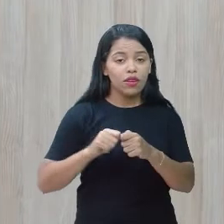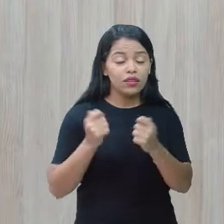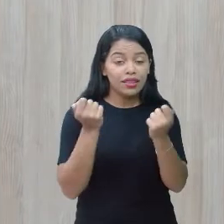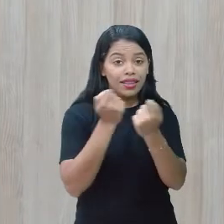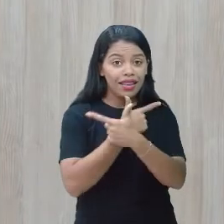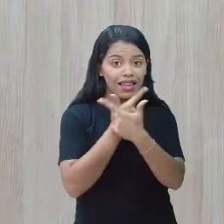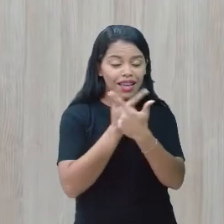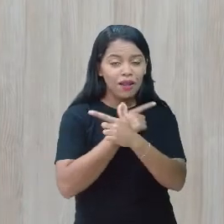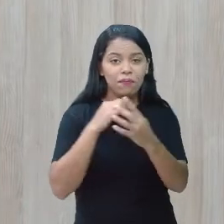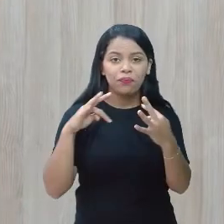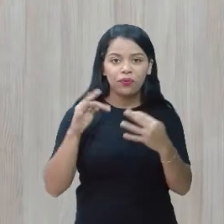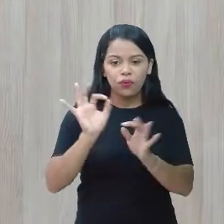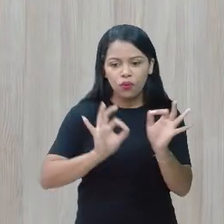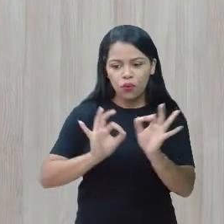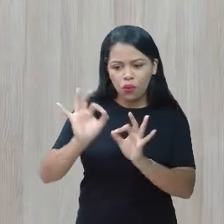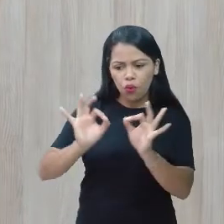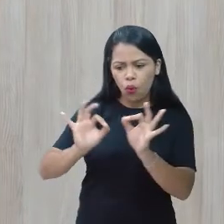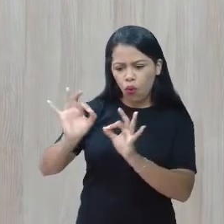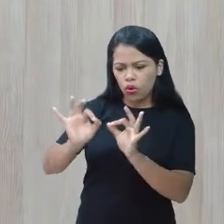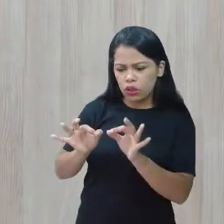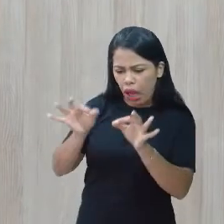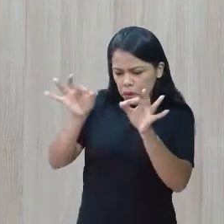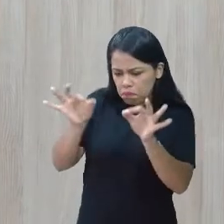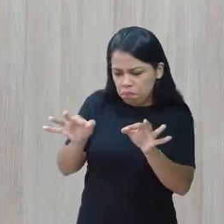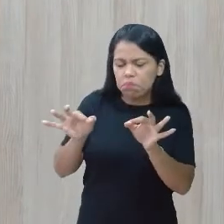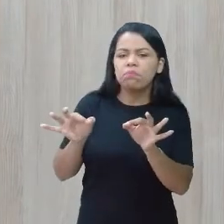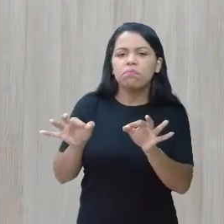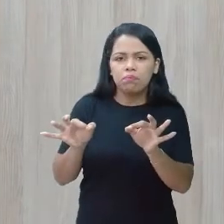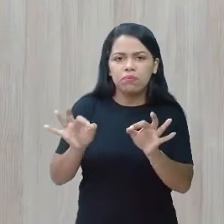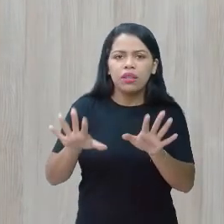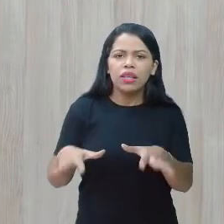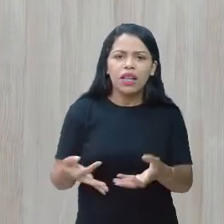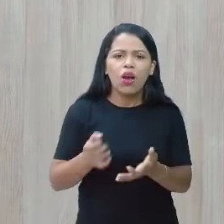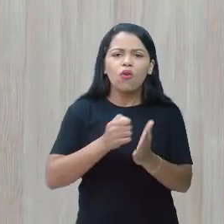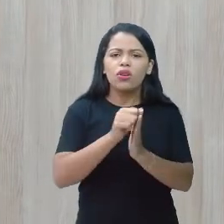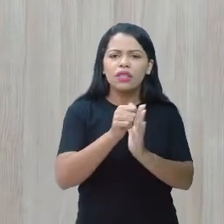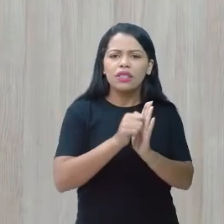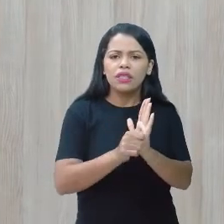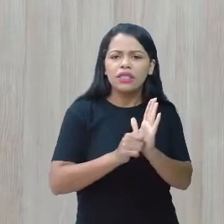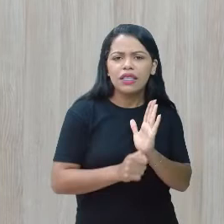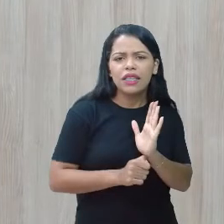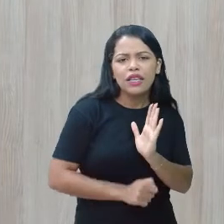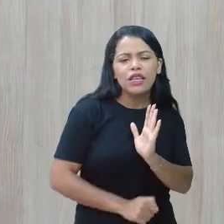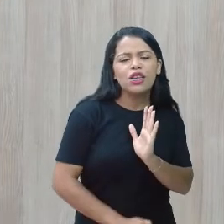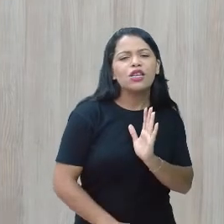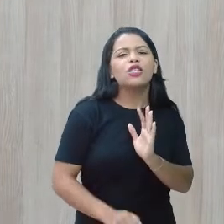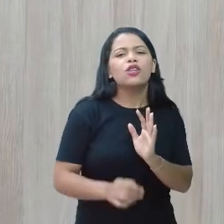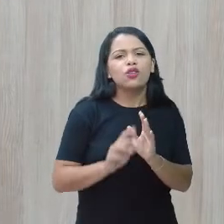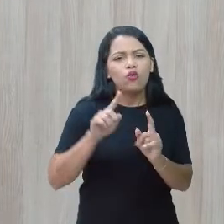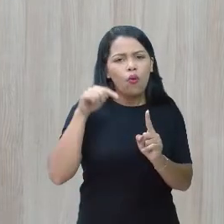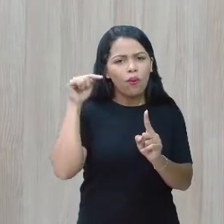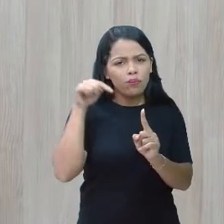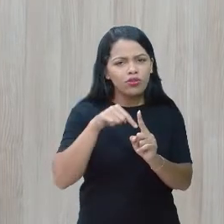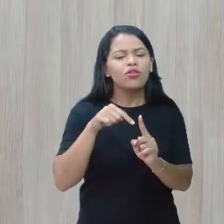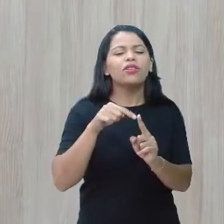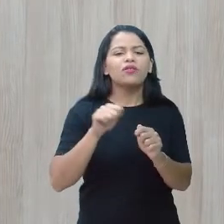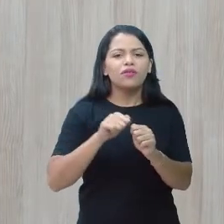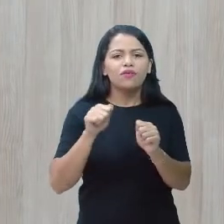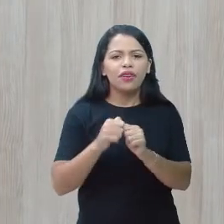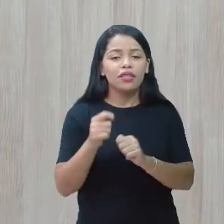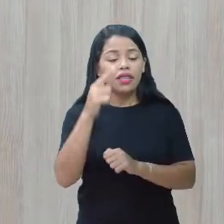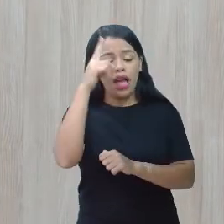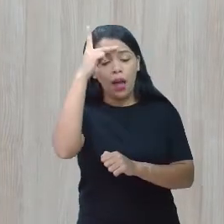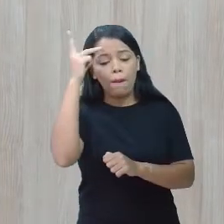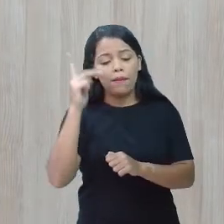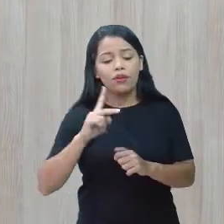tudo é organizado, né? Quilometrados, né? Escrito propositalmente para causar